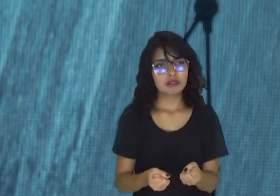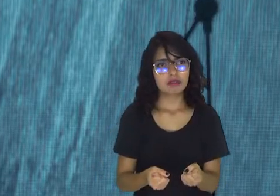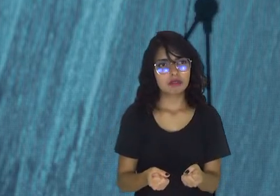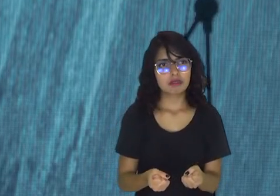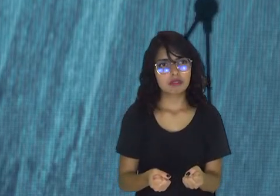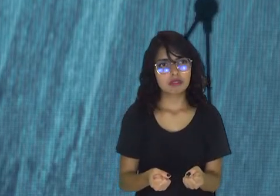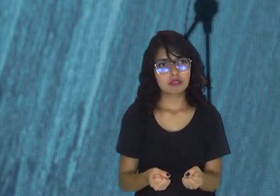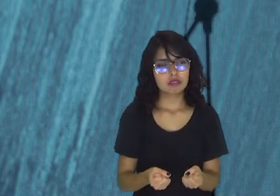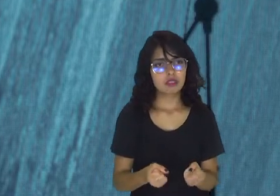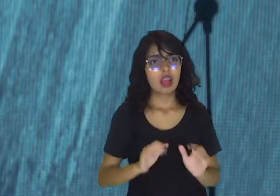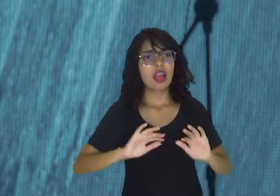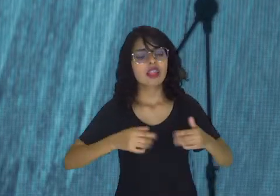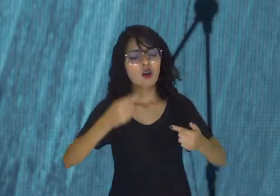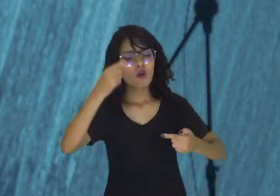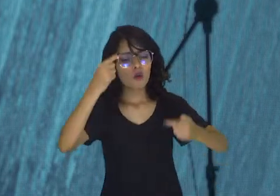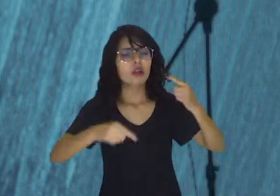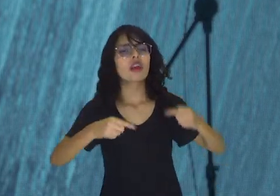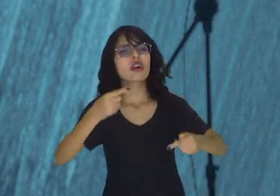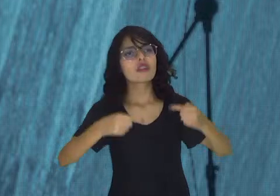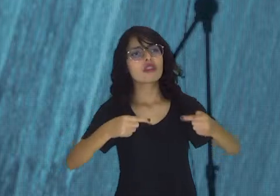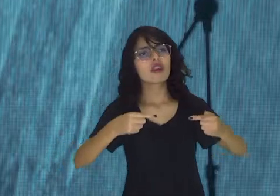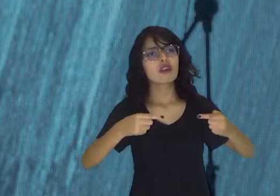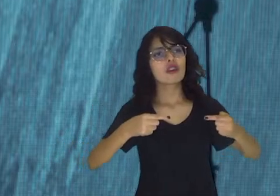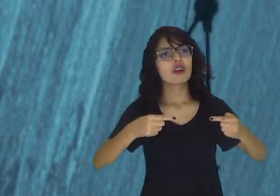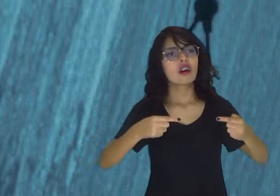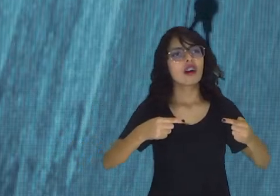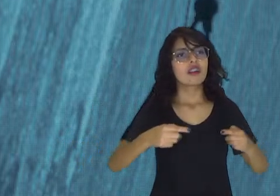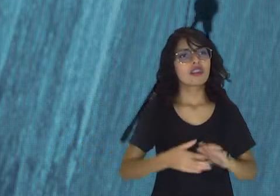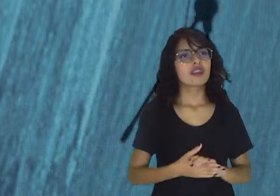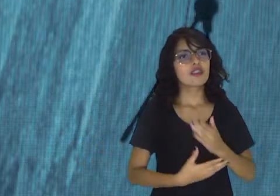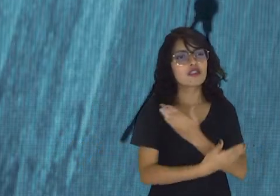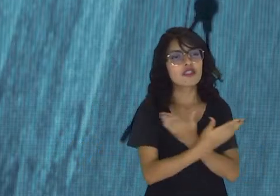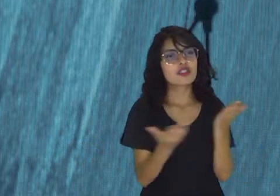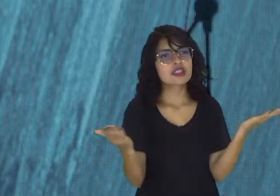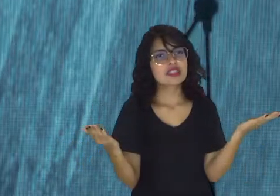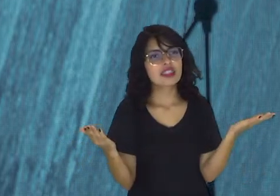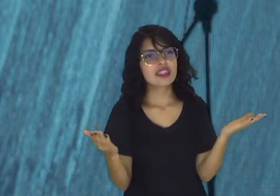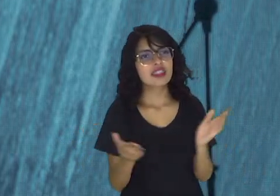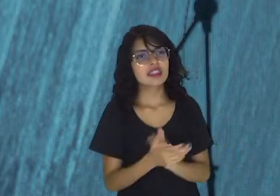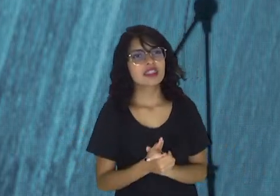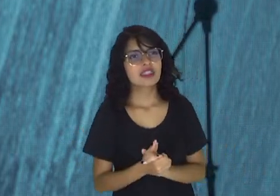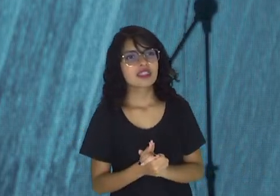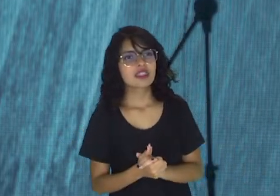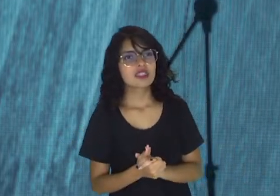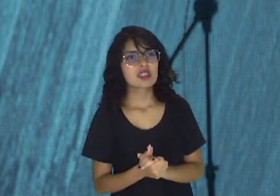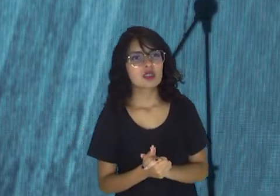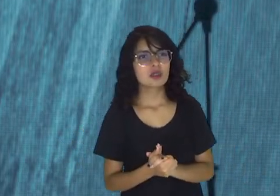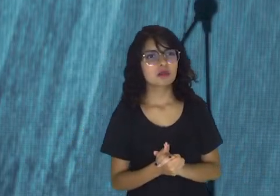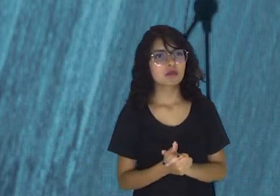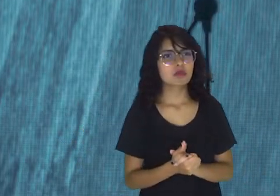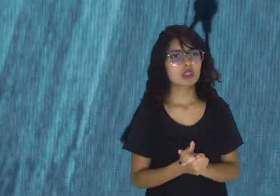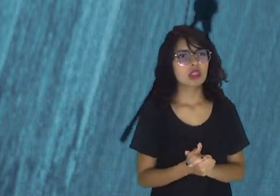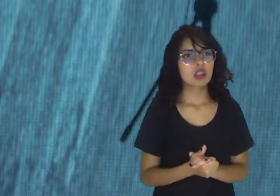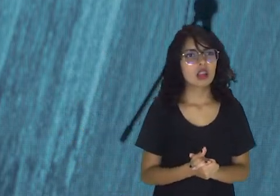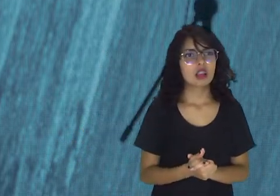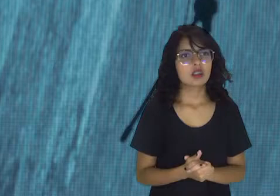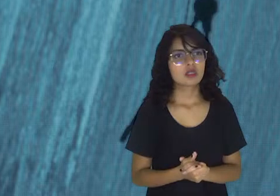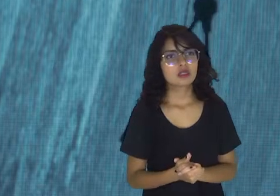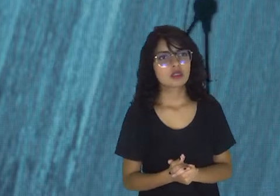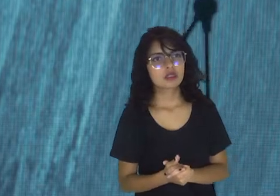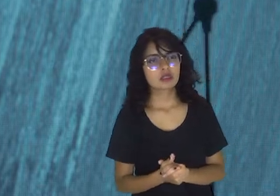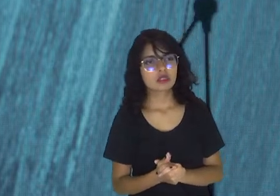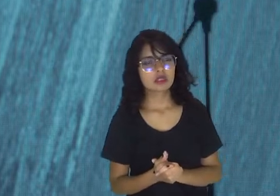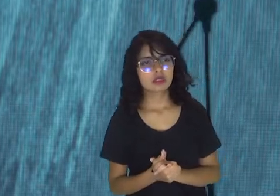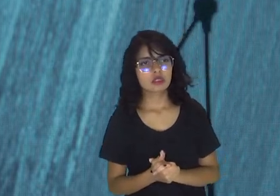você também, viu, Vinícius? O Alisson, acho que já está super mergulhado nisso. A levar, é só